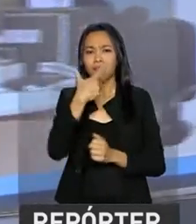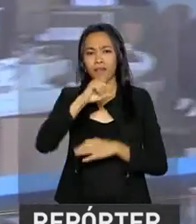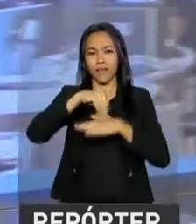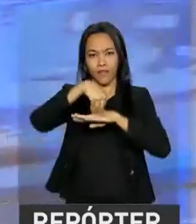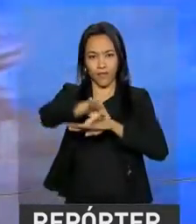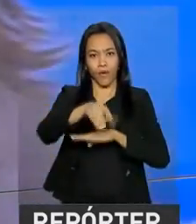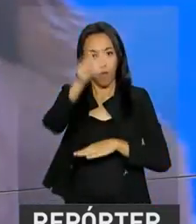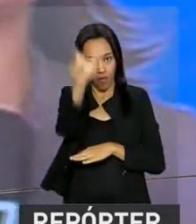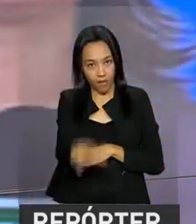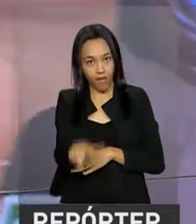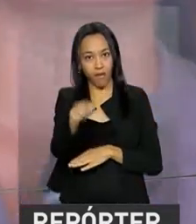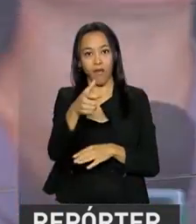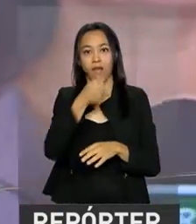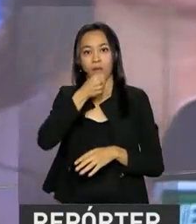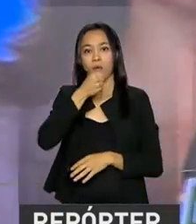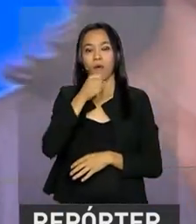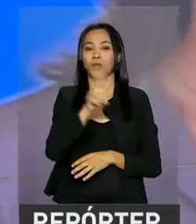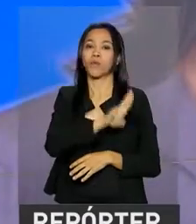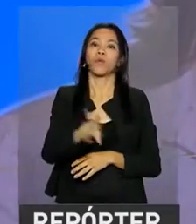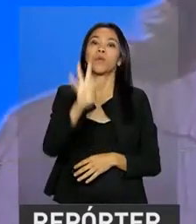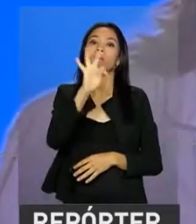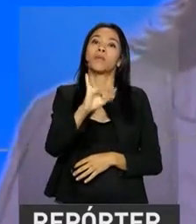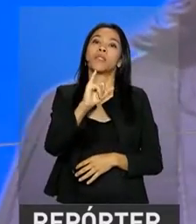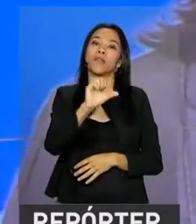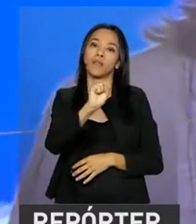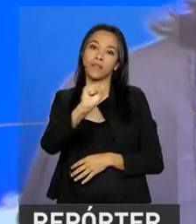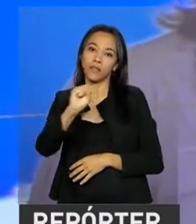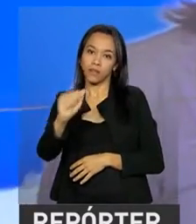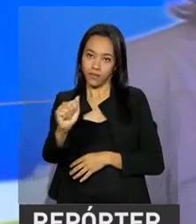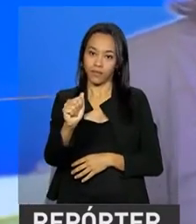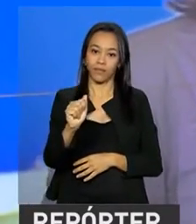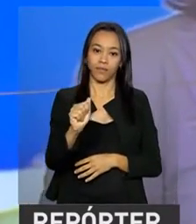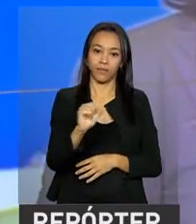gente ao vivo é a repórter Thaísa Dias. Oi, Thaísa.